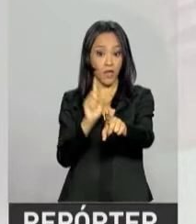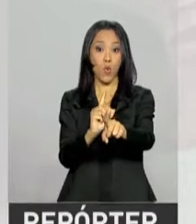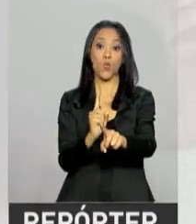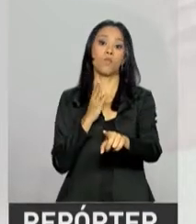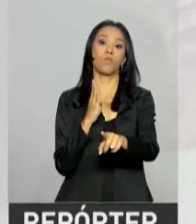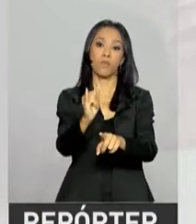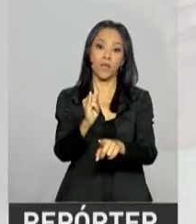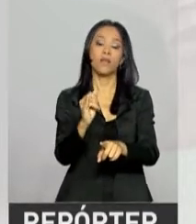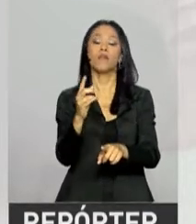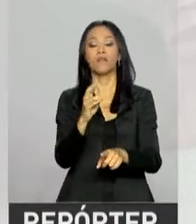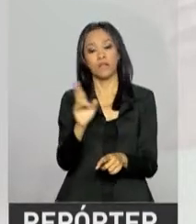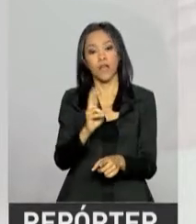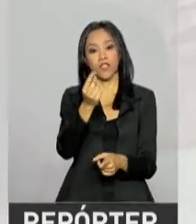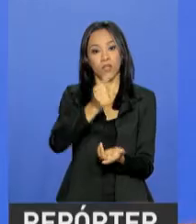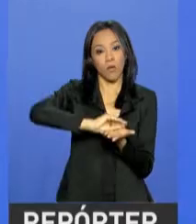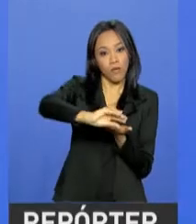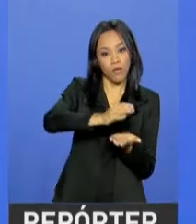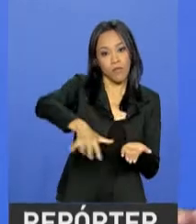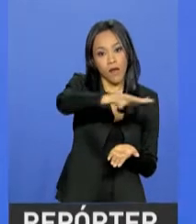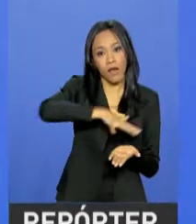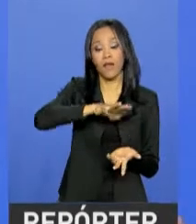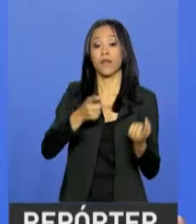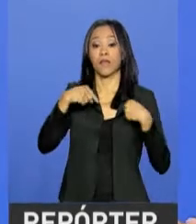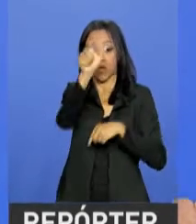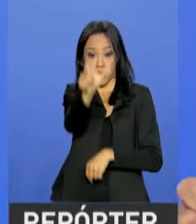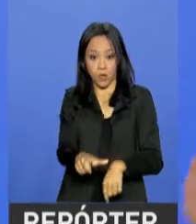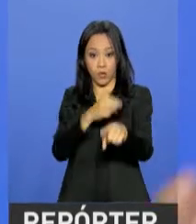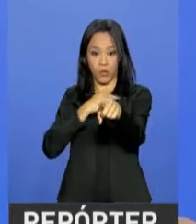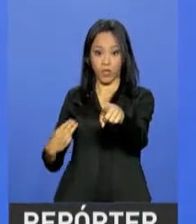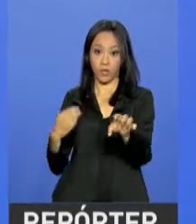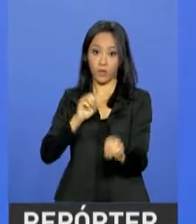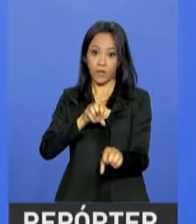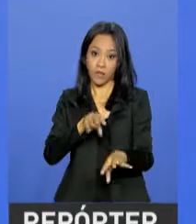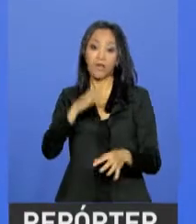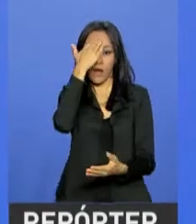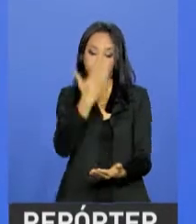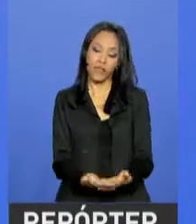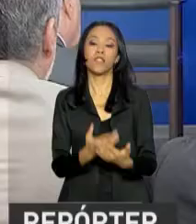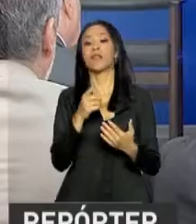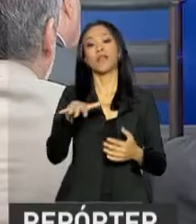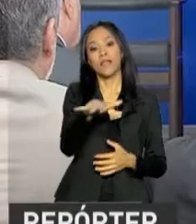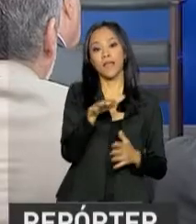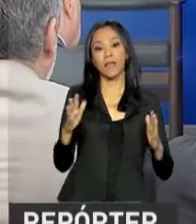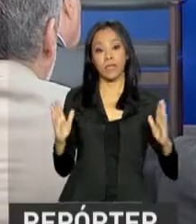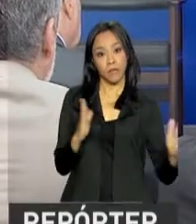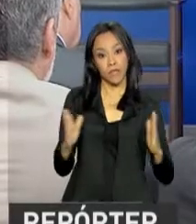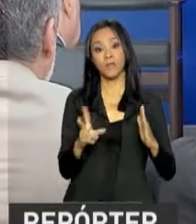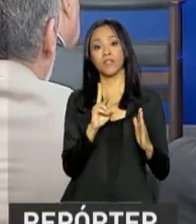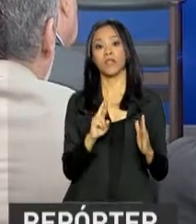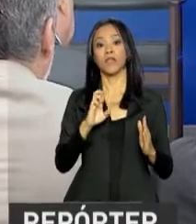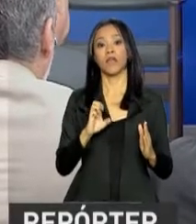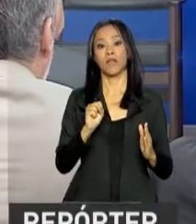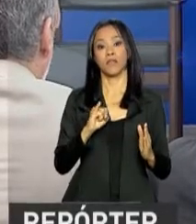na formação de professores da educação básica o ministro da educação mendonça filho acredita que a residência pedagógica vai